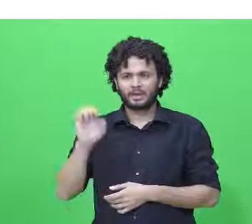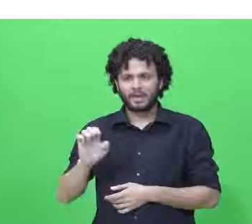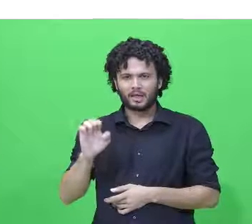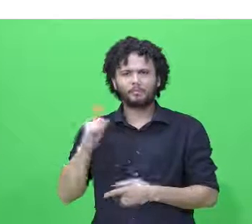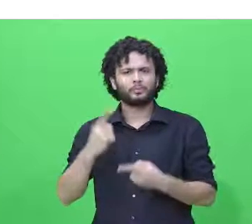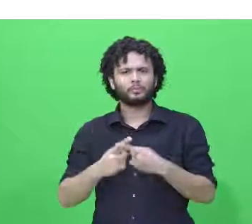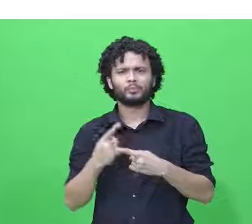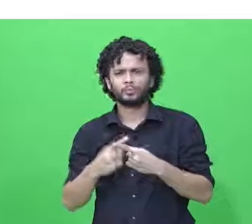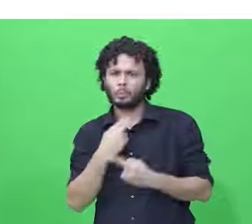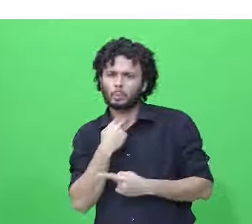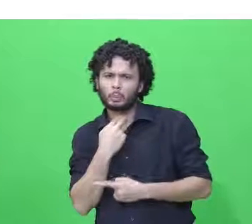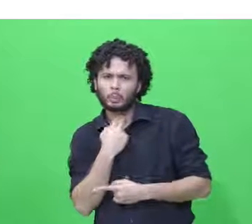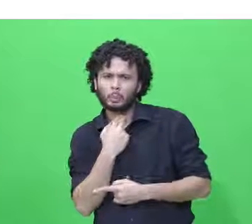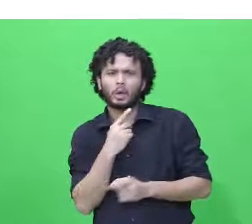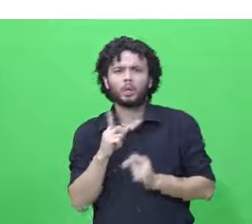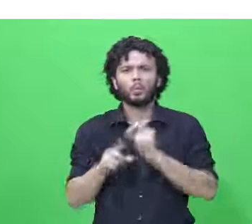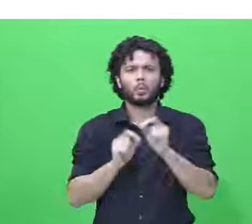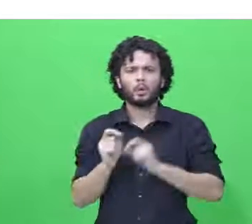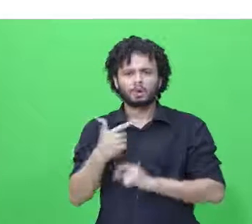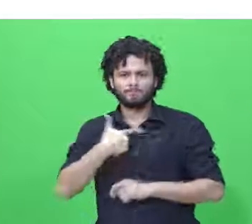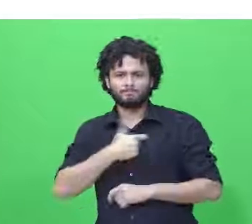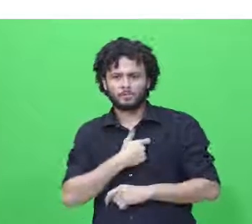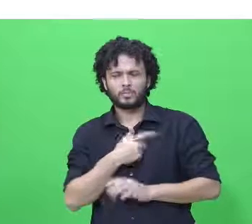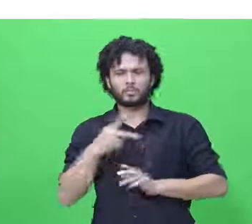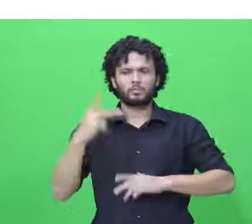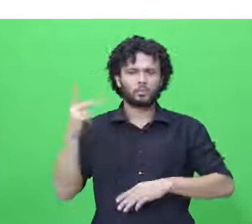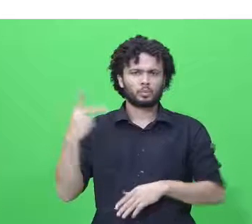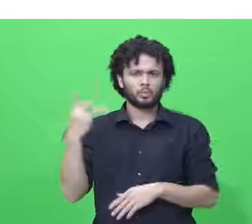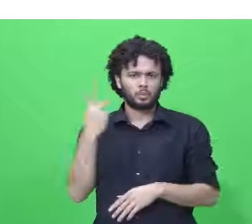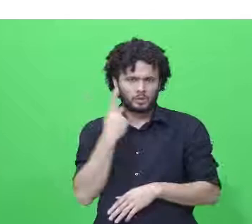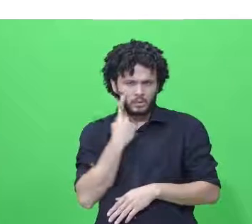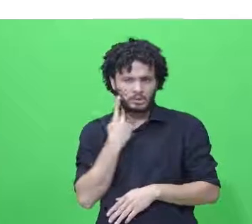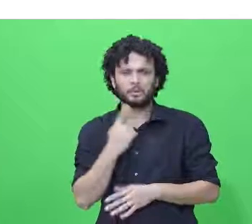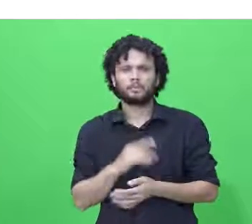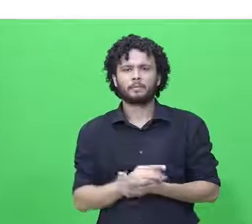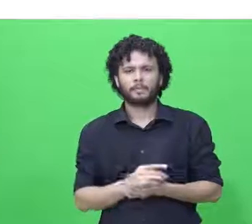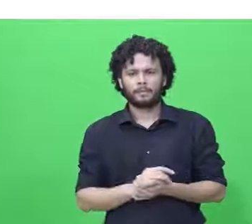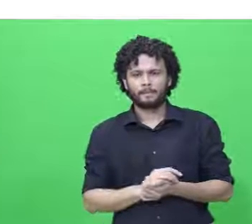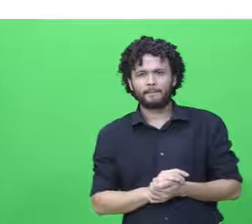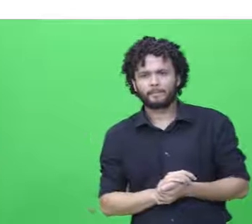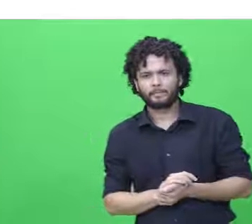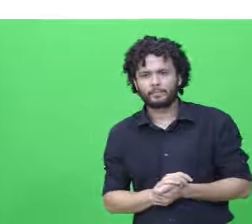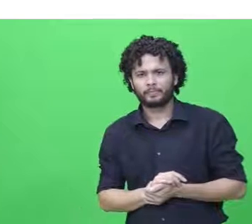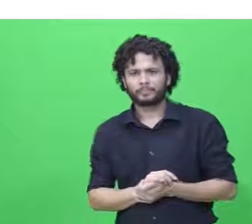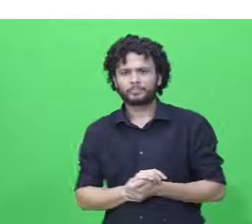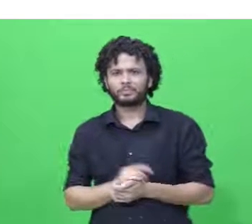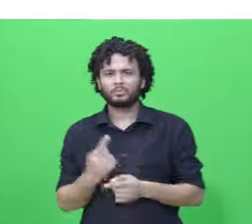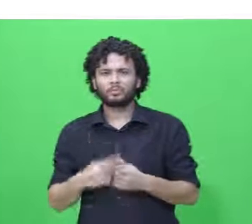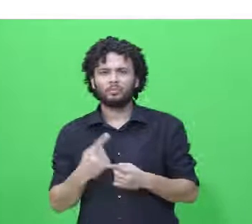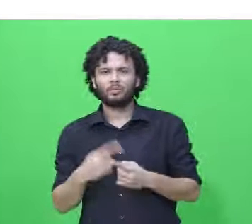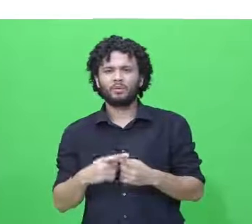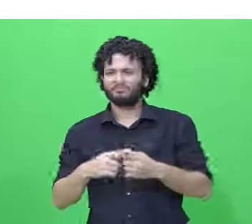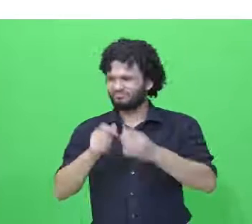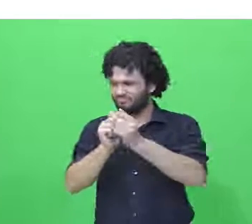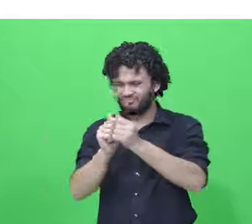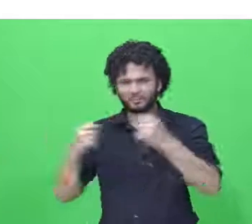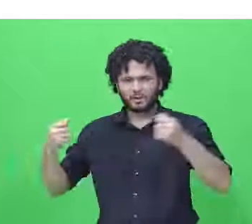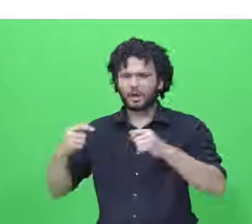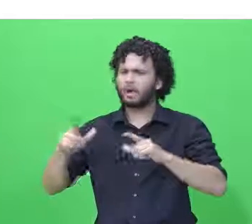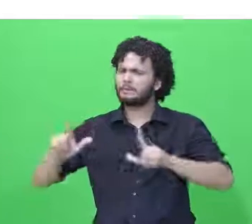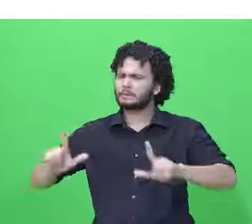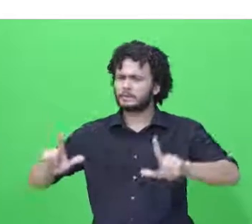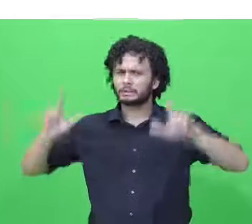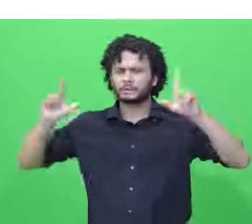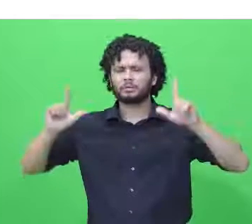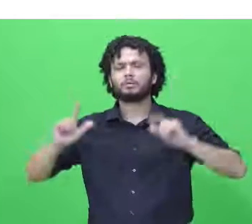ser ao papel figurativo de Vargas na política, enfatizado pela pequenez de sua figura do cartaz. Ao contrário, né?